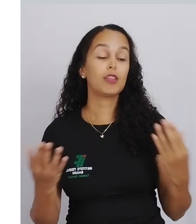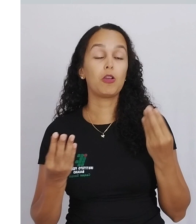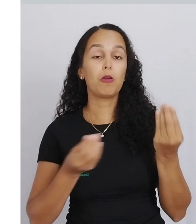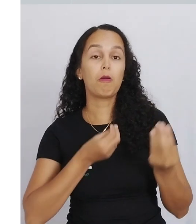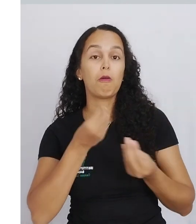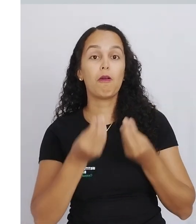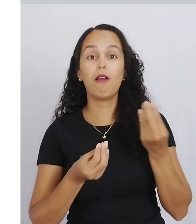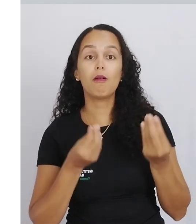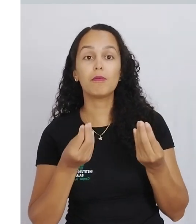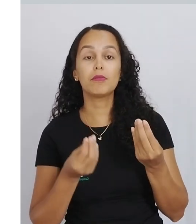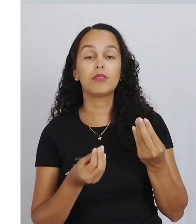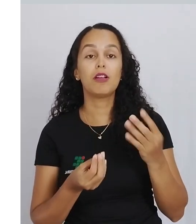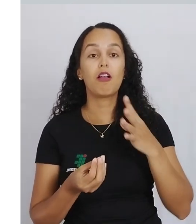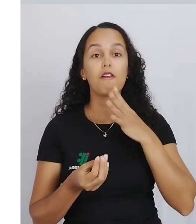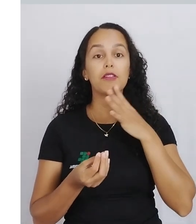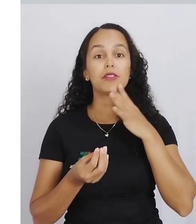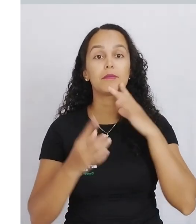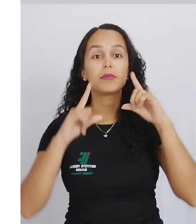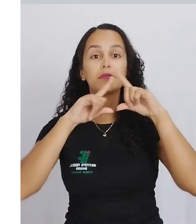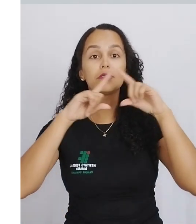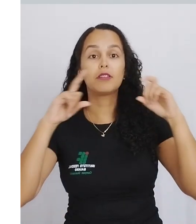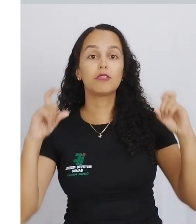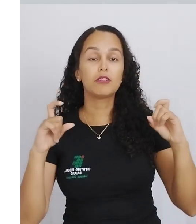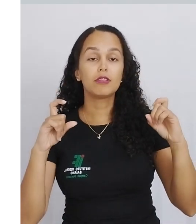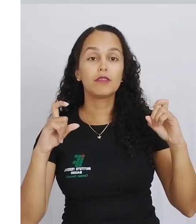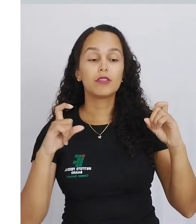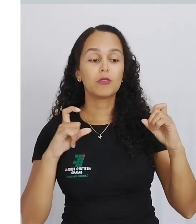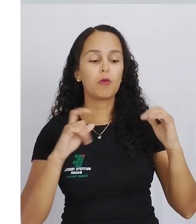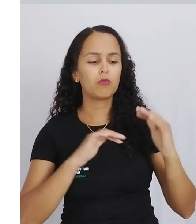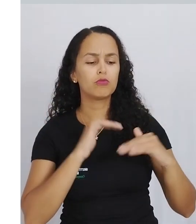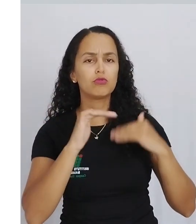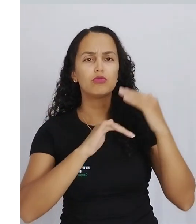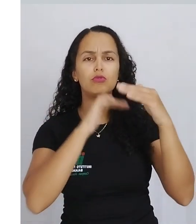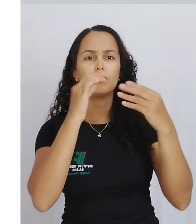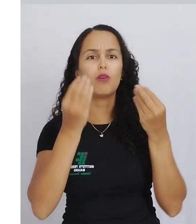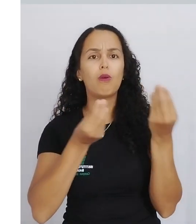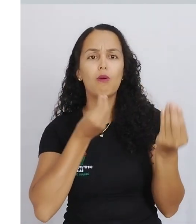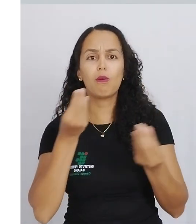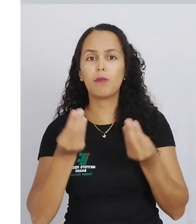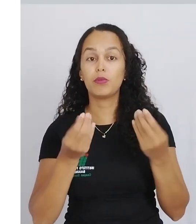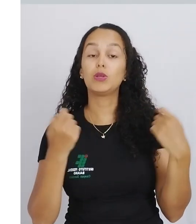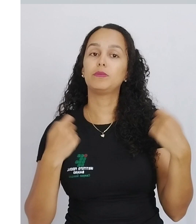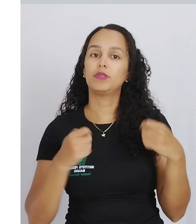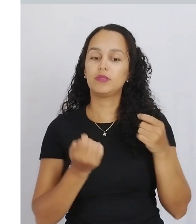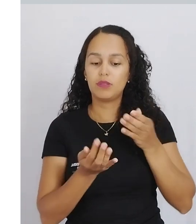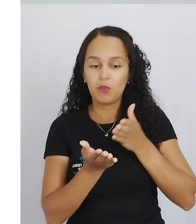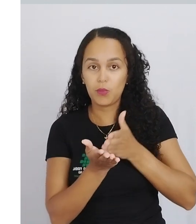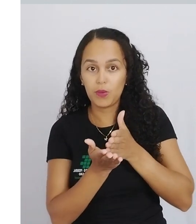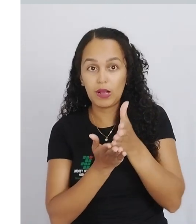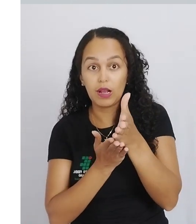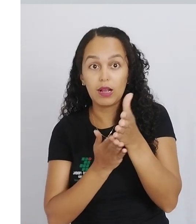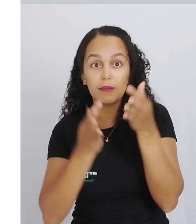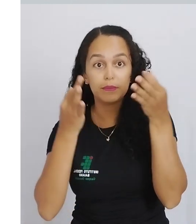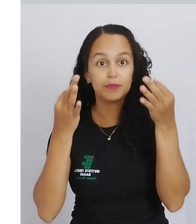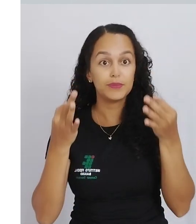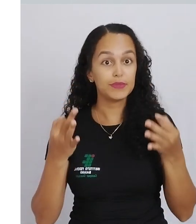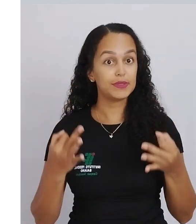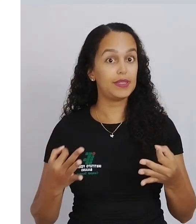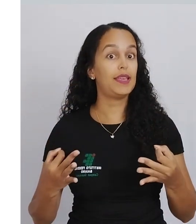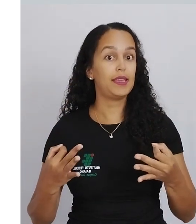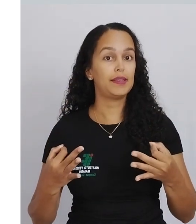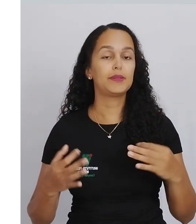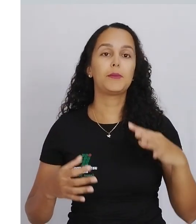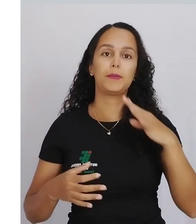A construção do conhecimento científico, né, ela é feita por um caminho. Existe um trajeto que deve ser percorrido para